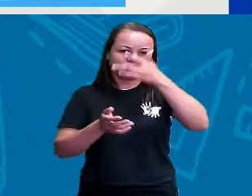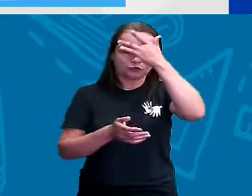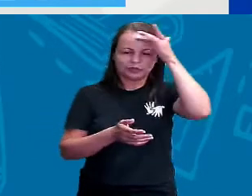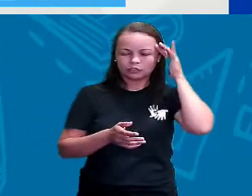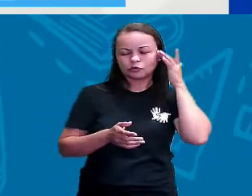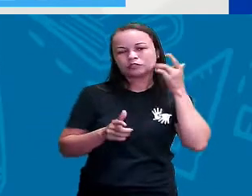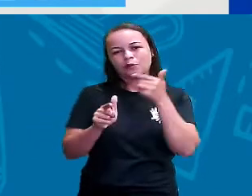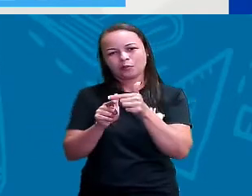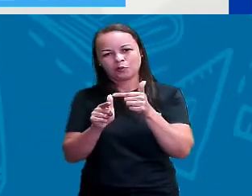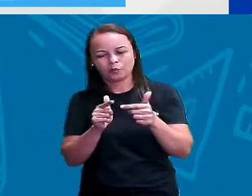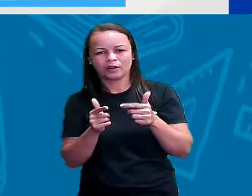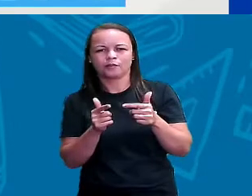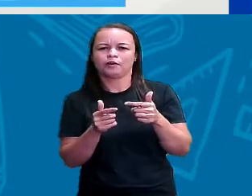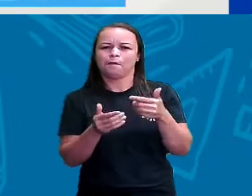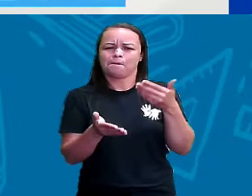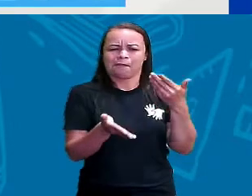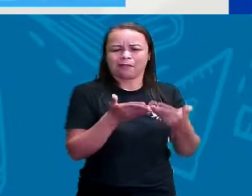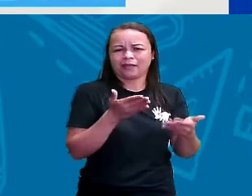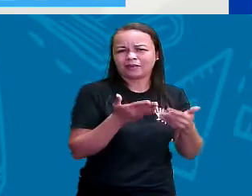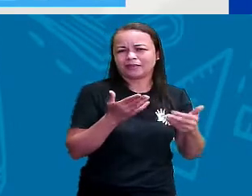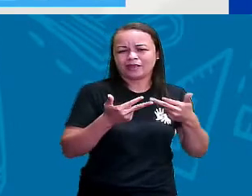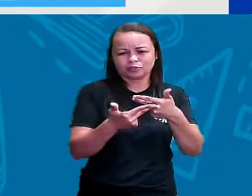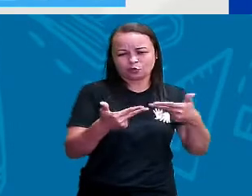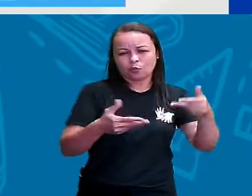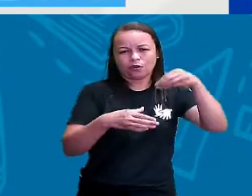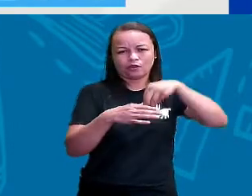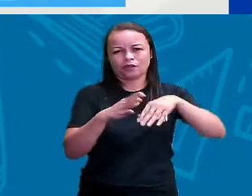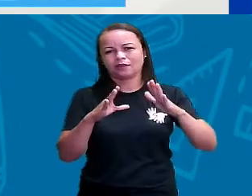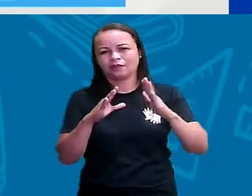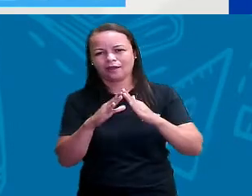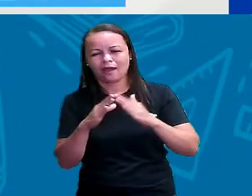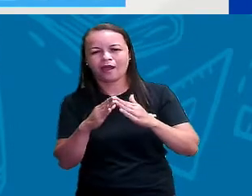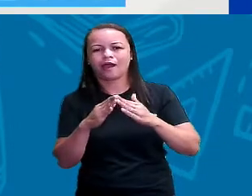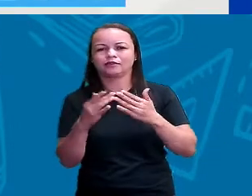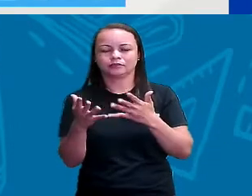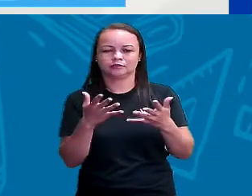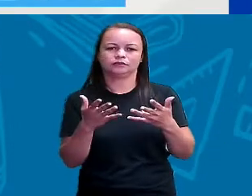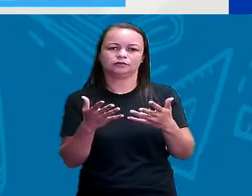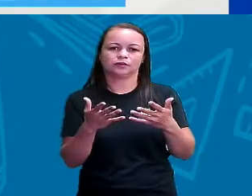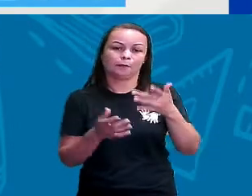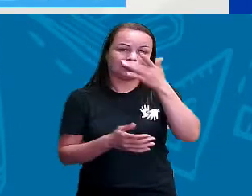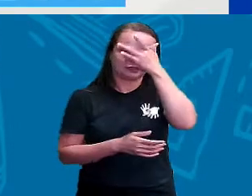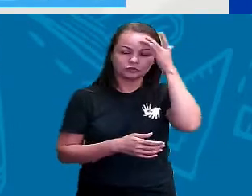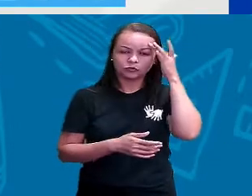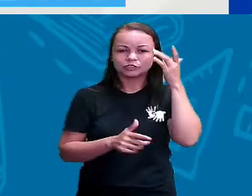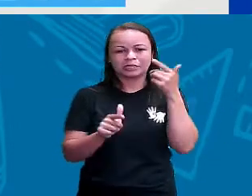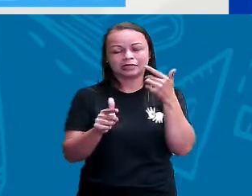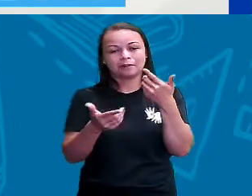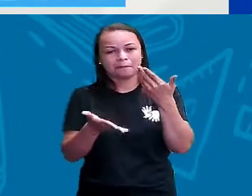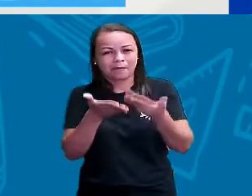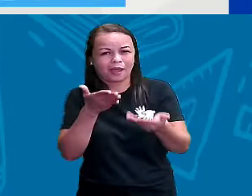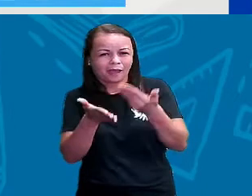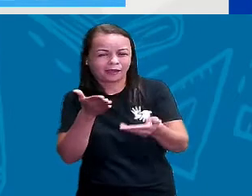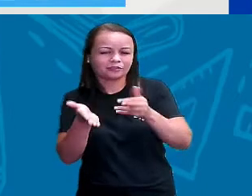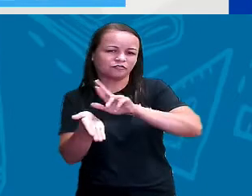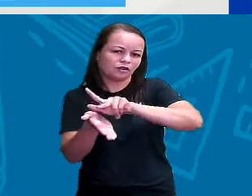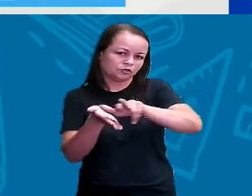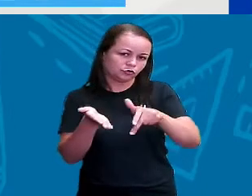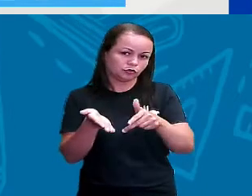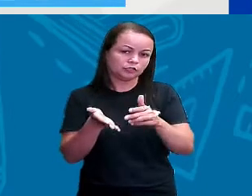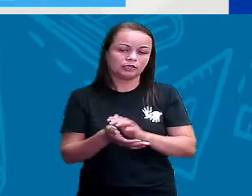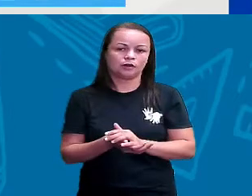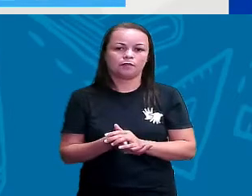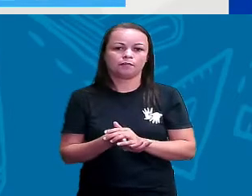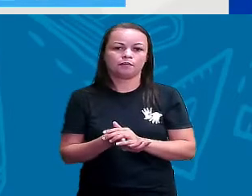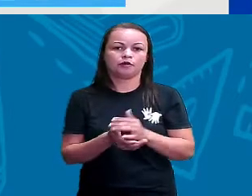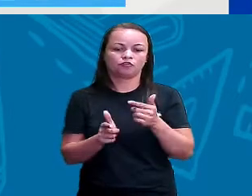tá certo? Perder vários móveis em casa, pessoas que têm vários danos materiais provocados por esses